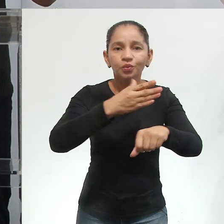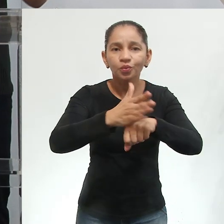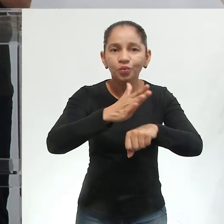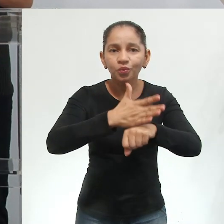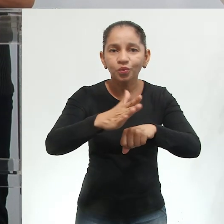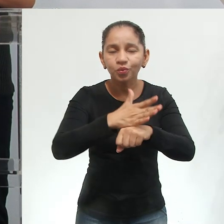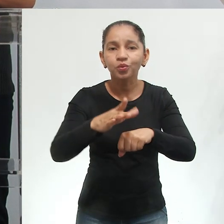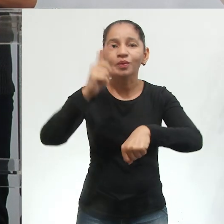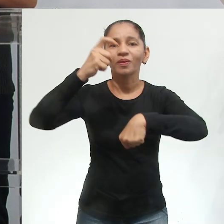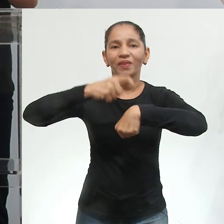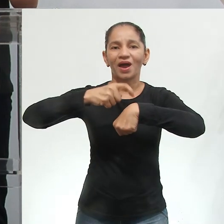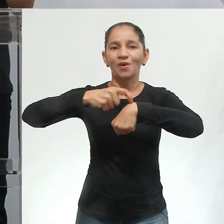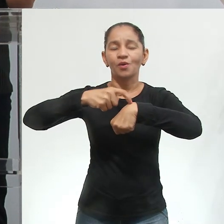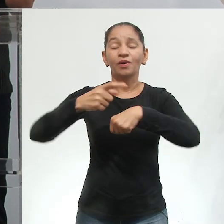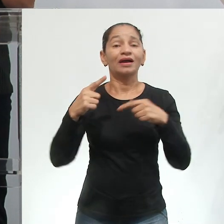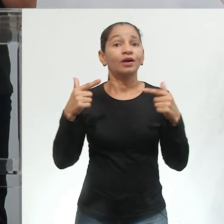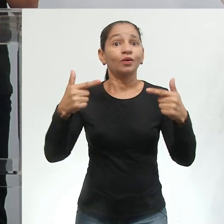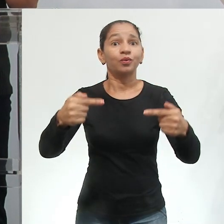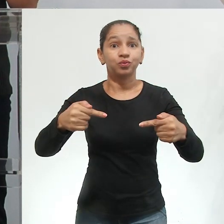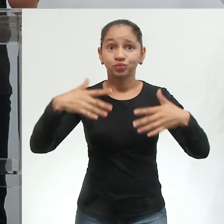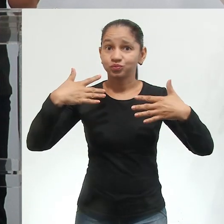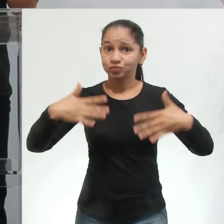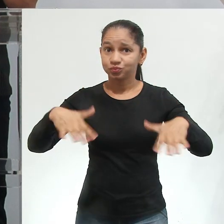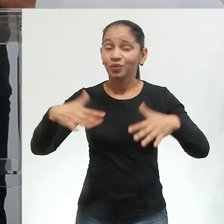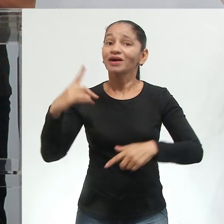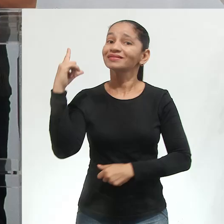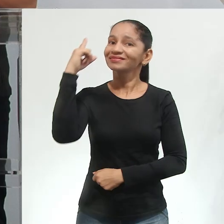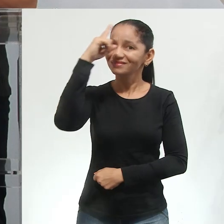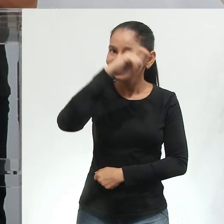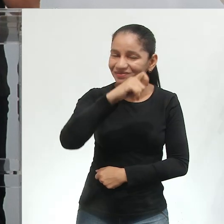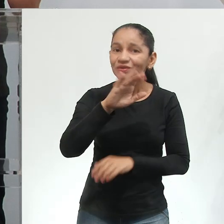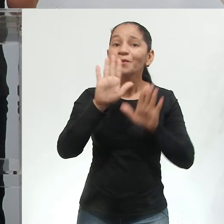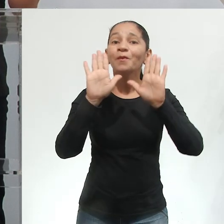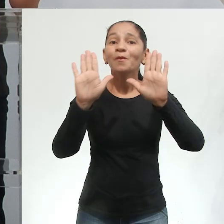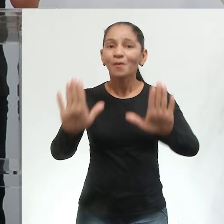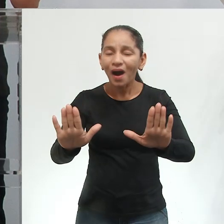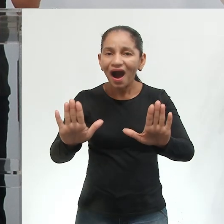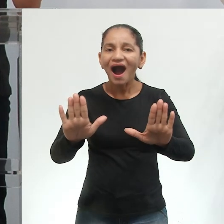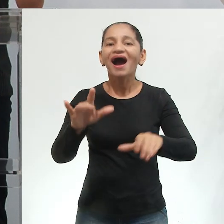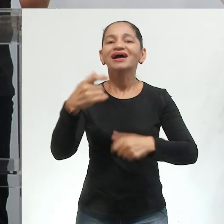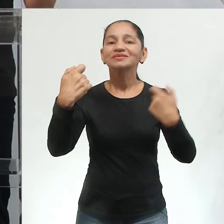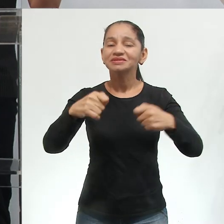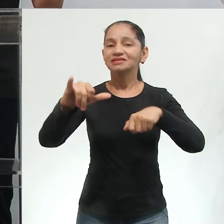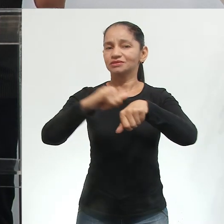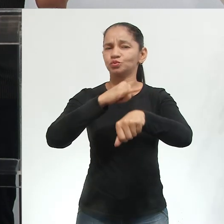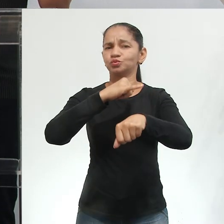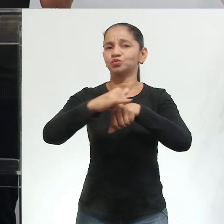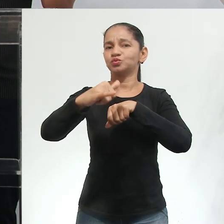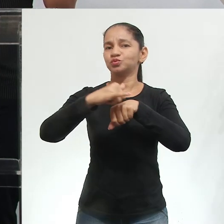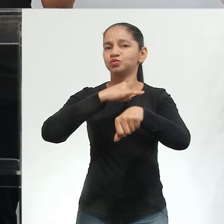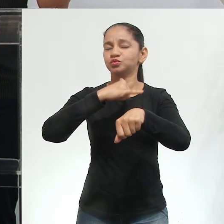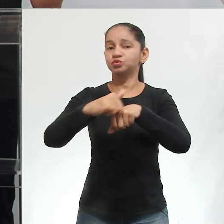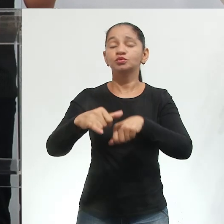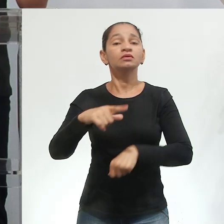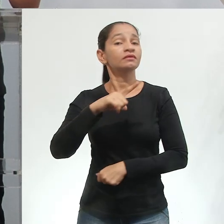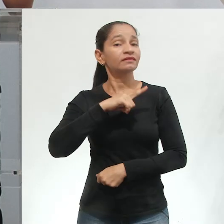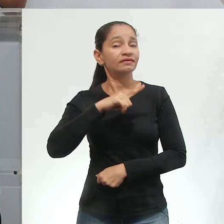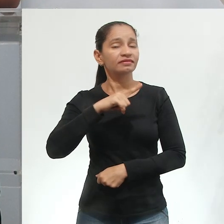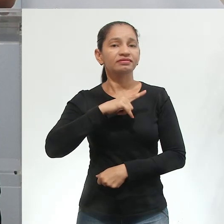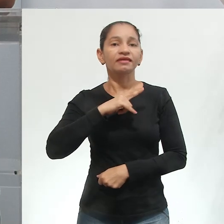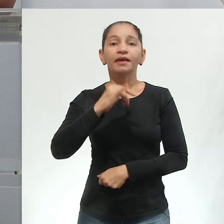Ensinar matemática é desafiador, é desafiante, né? Então, nós temos que ter estratégias que